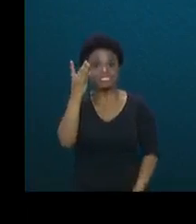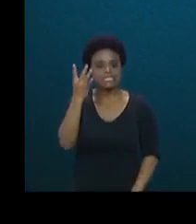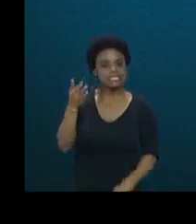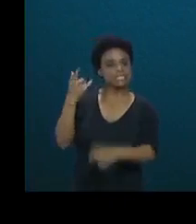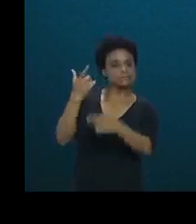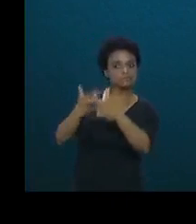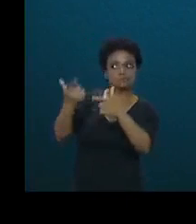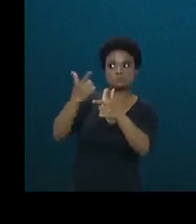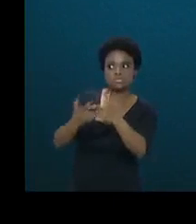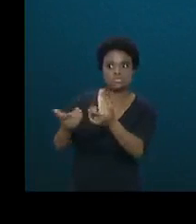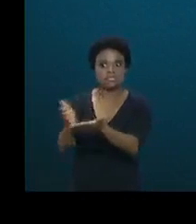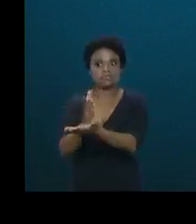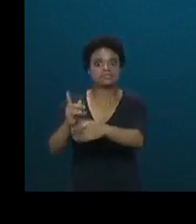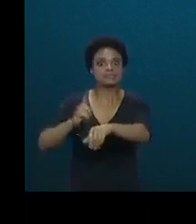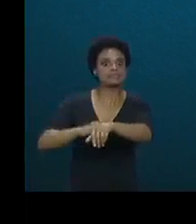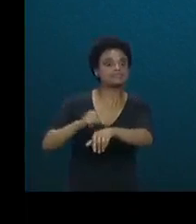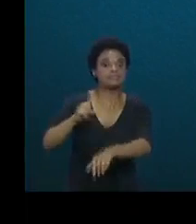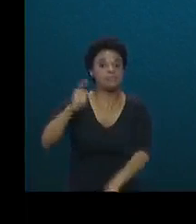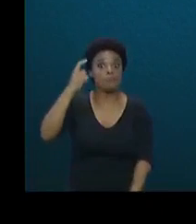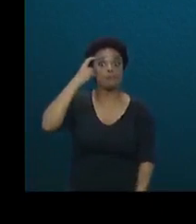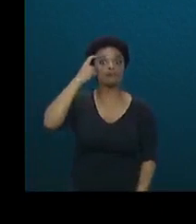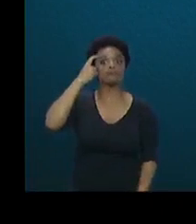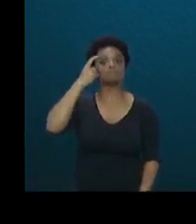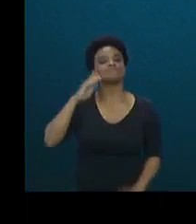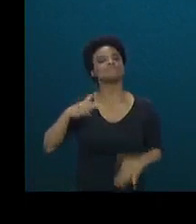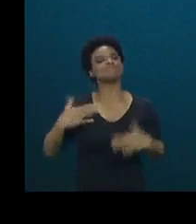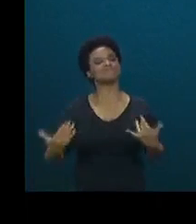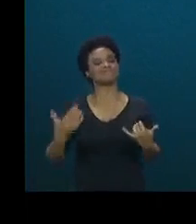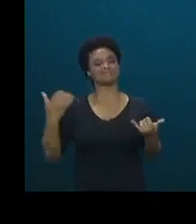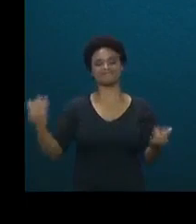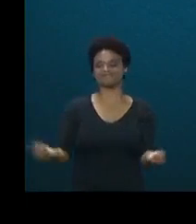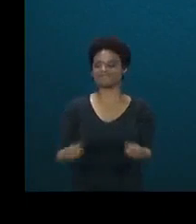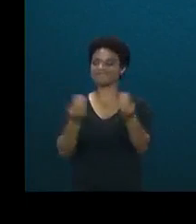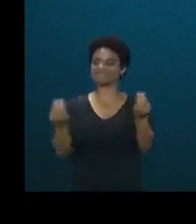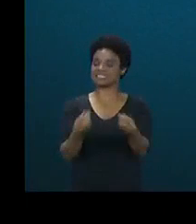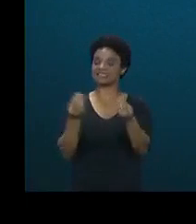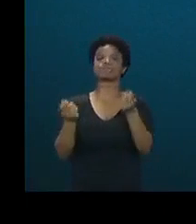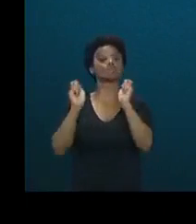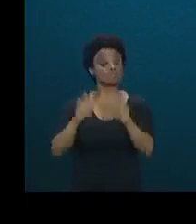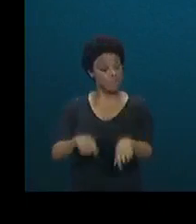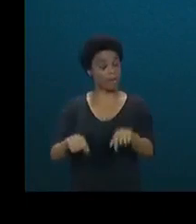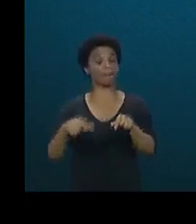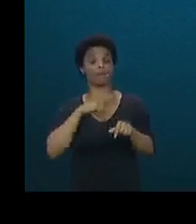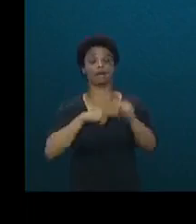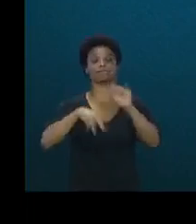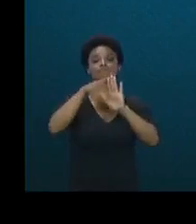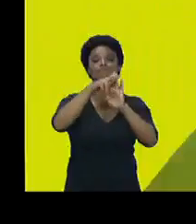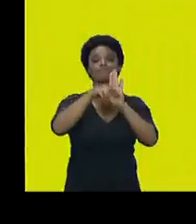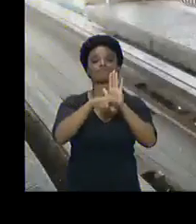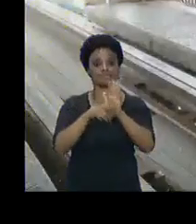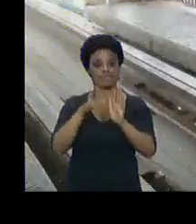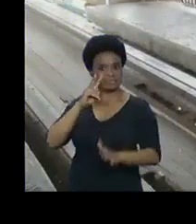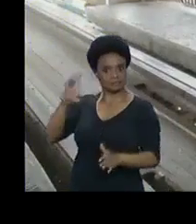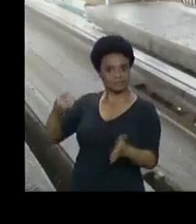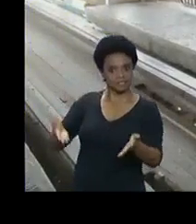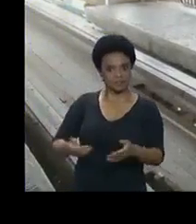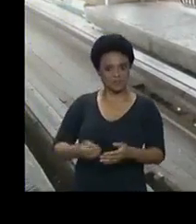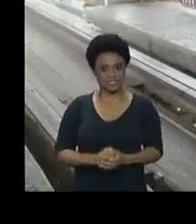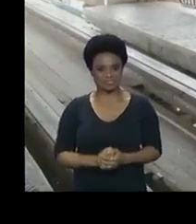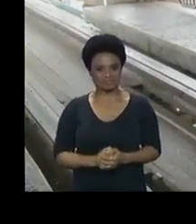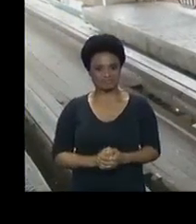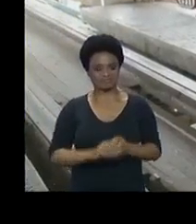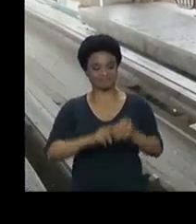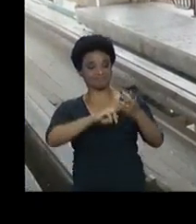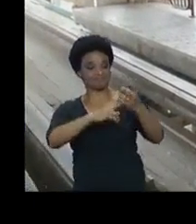nem imagina. Até mesmo para proporcionar diversão, é possível aplicar essas regras. Olha só. As derivadas